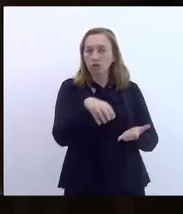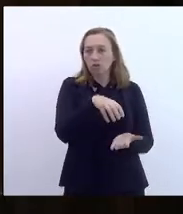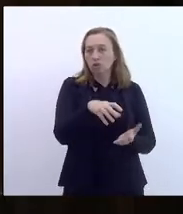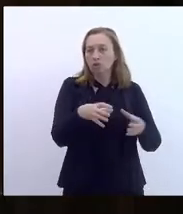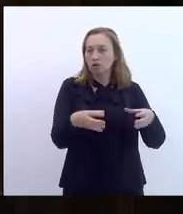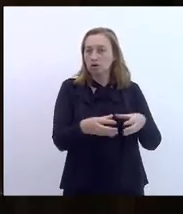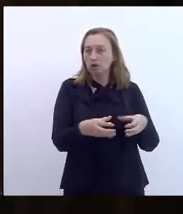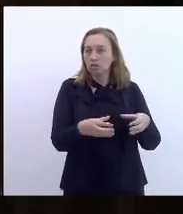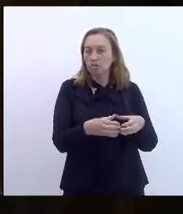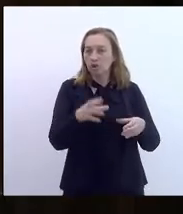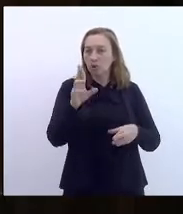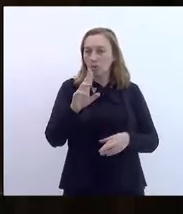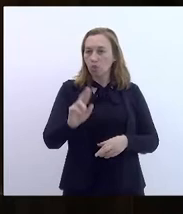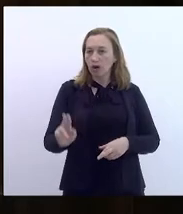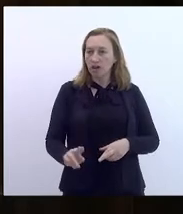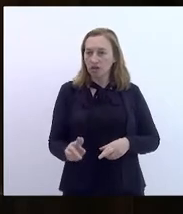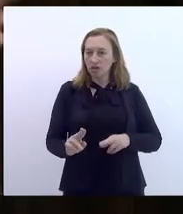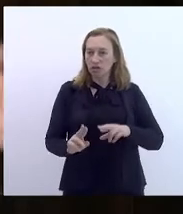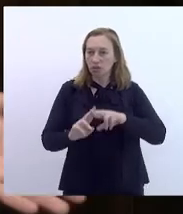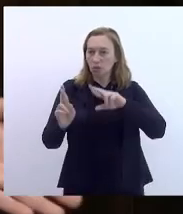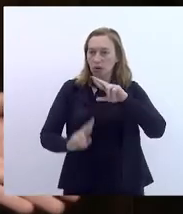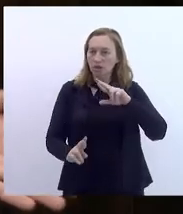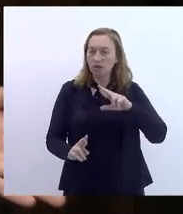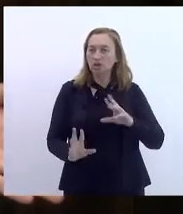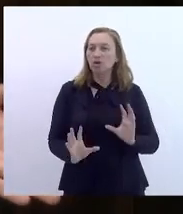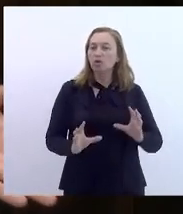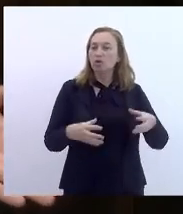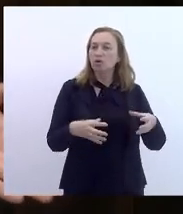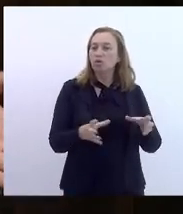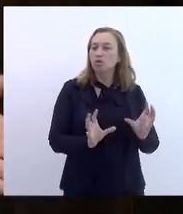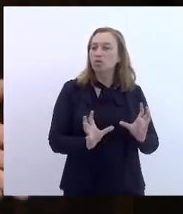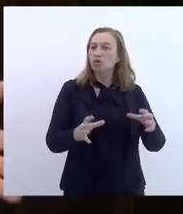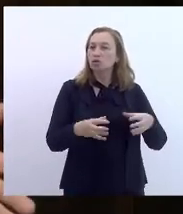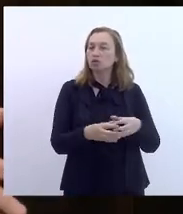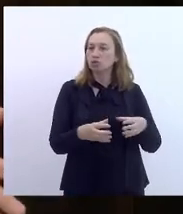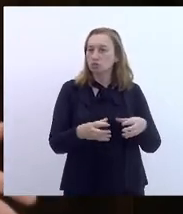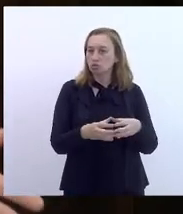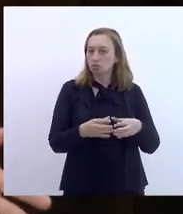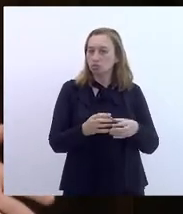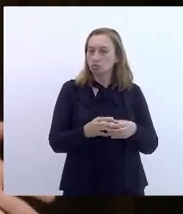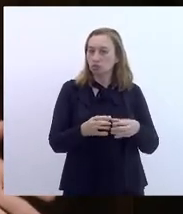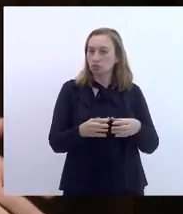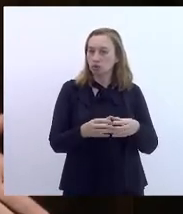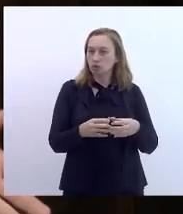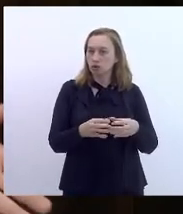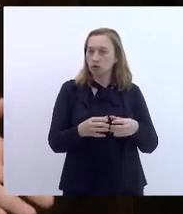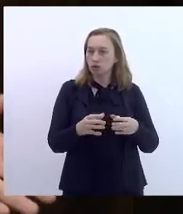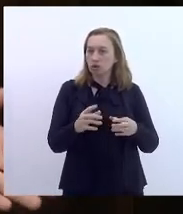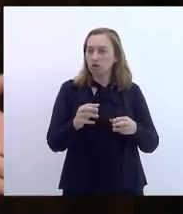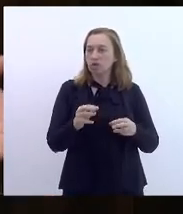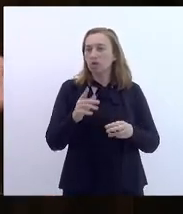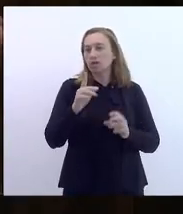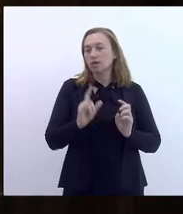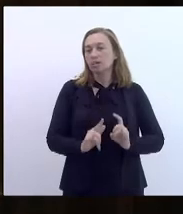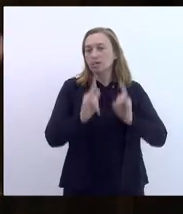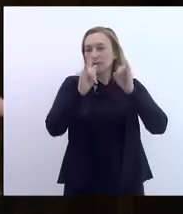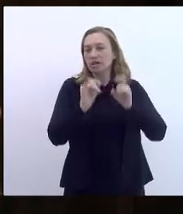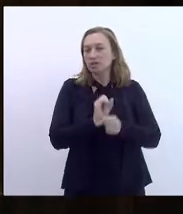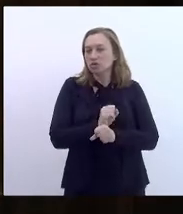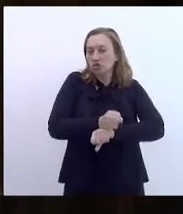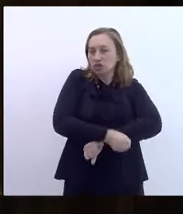era um conjunto de prédios em esqueleto que era chamada Favela do esqueleto bom